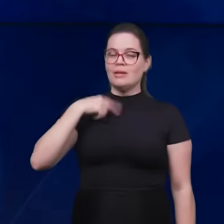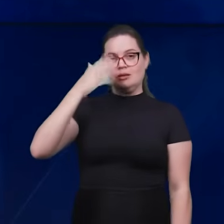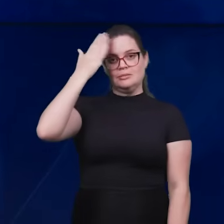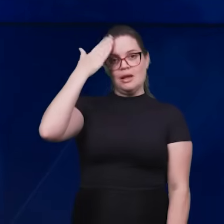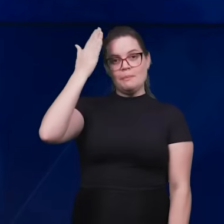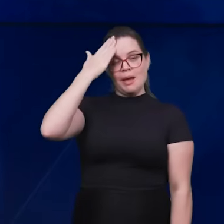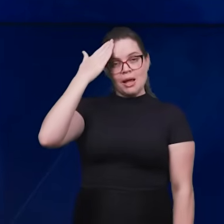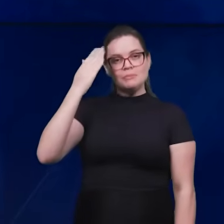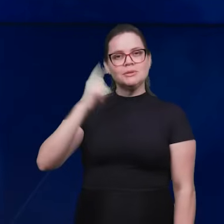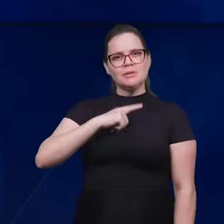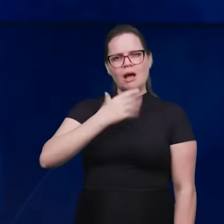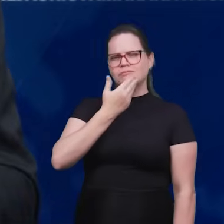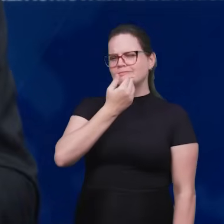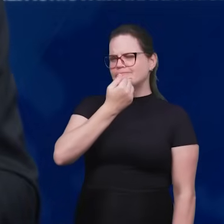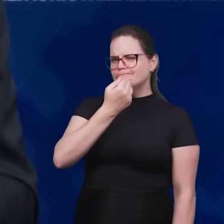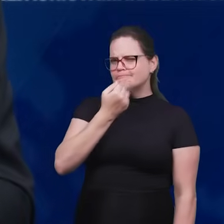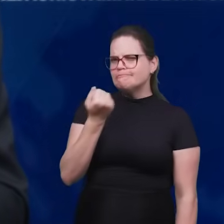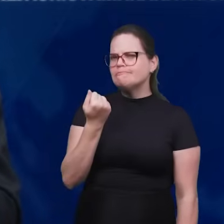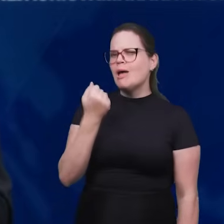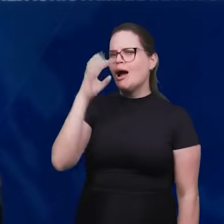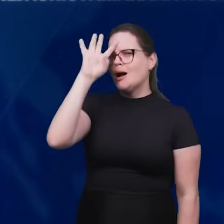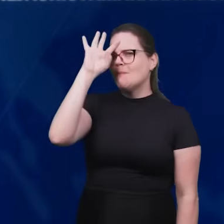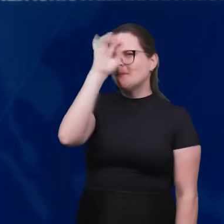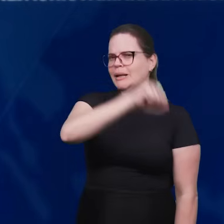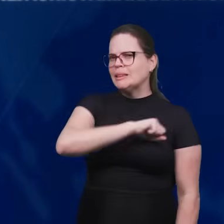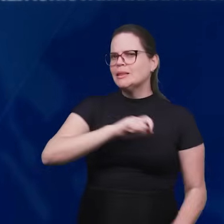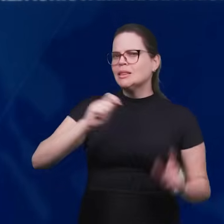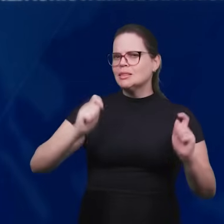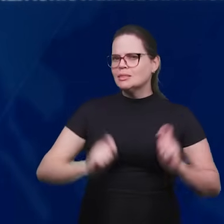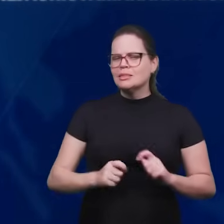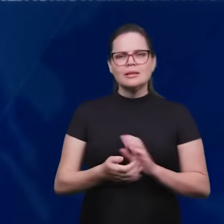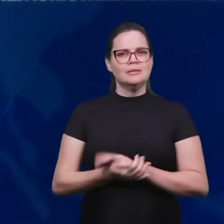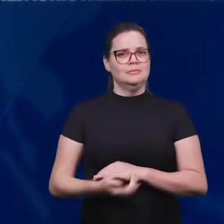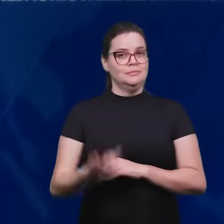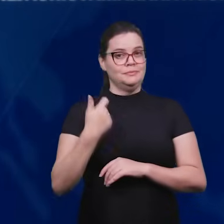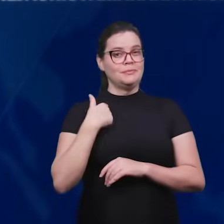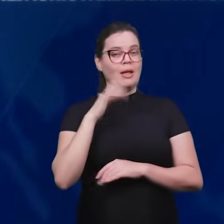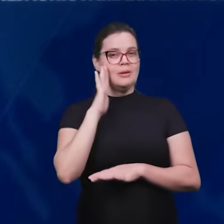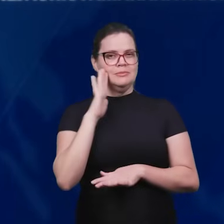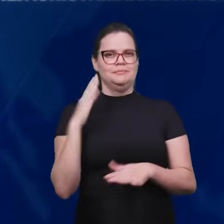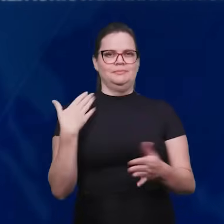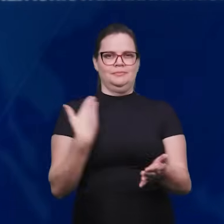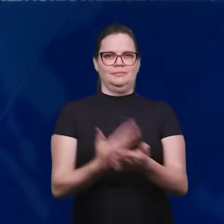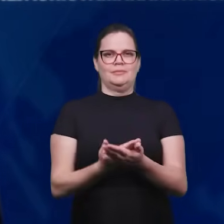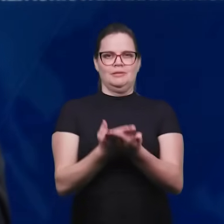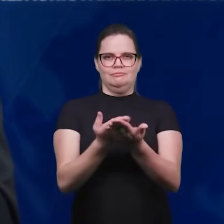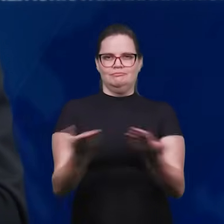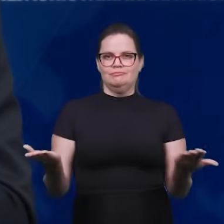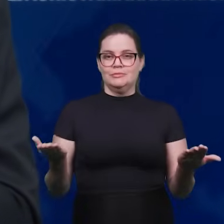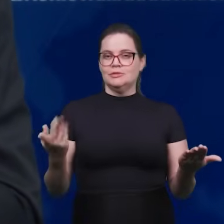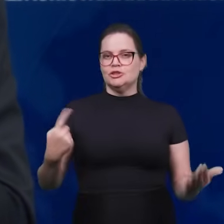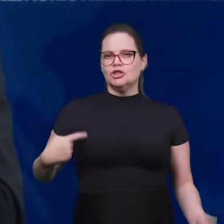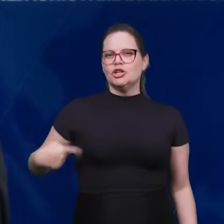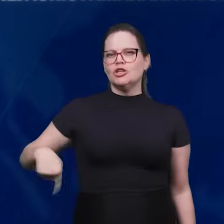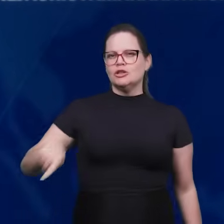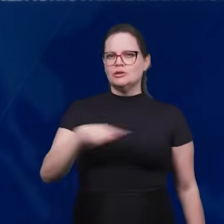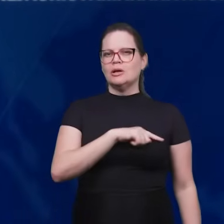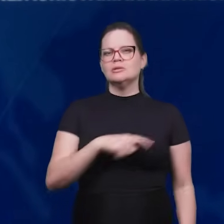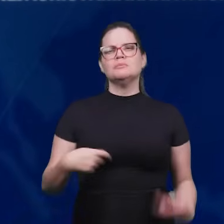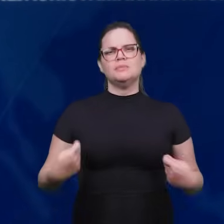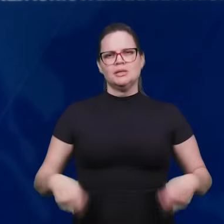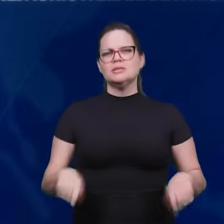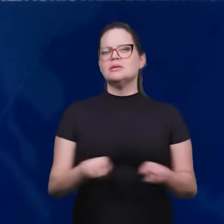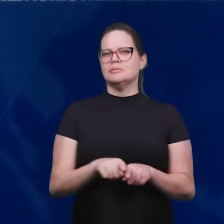ensino precioso. Eu creio que todos nós, no sentido espiritual, temos que ter uma